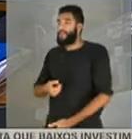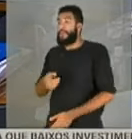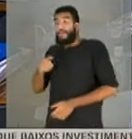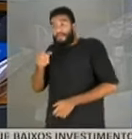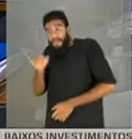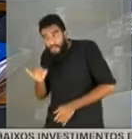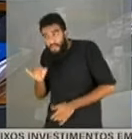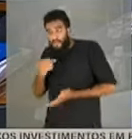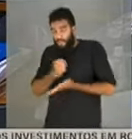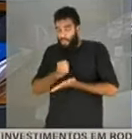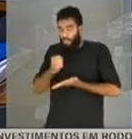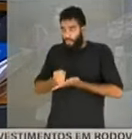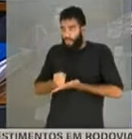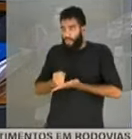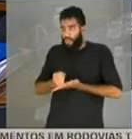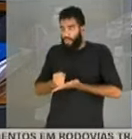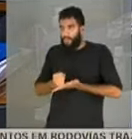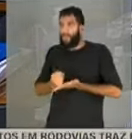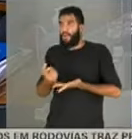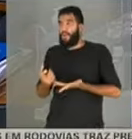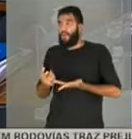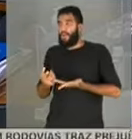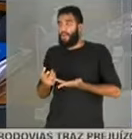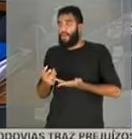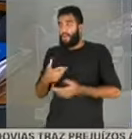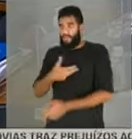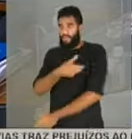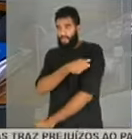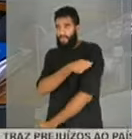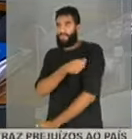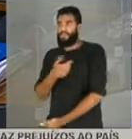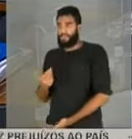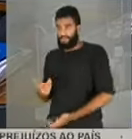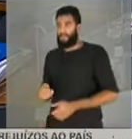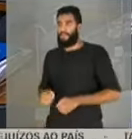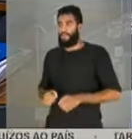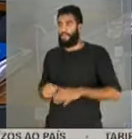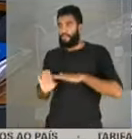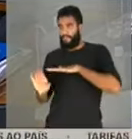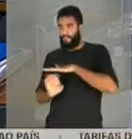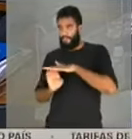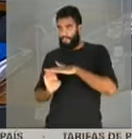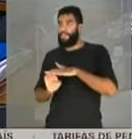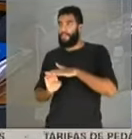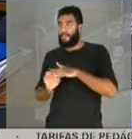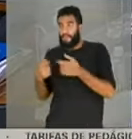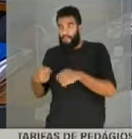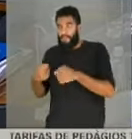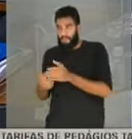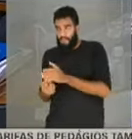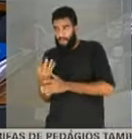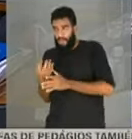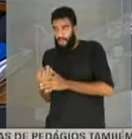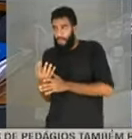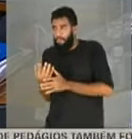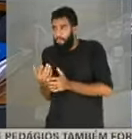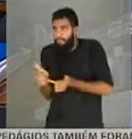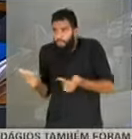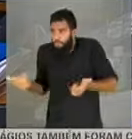o contrato para o fornecimento dessa vacina por parte da empresa que deveria produzi-la, não